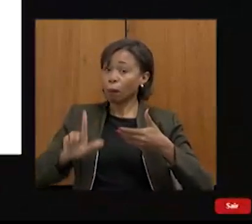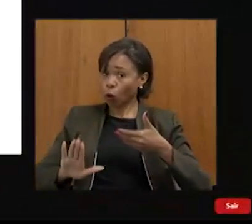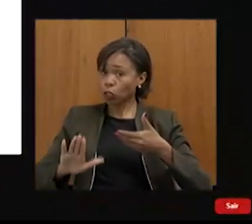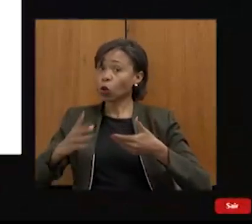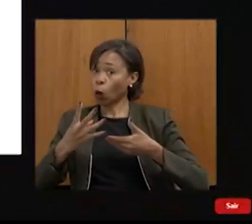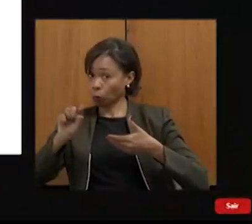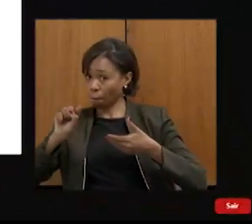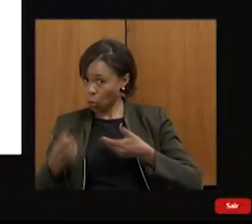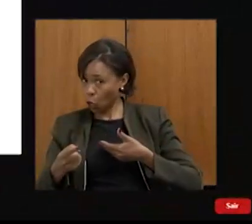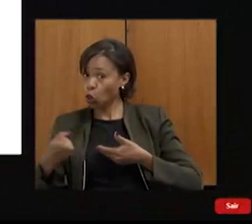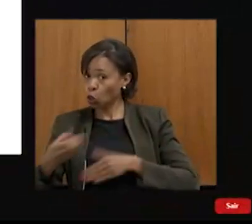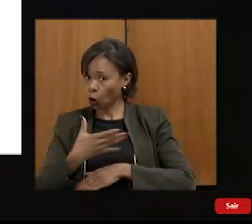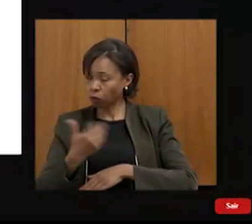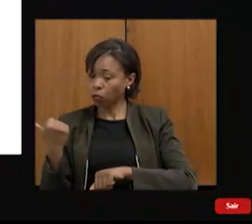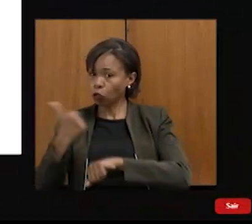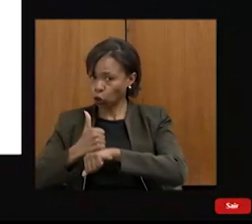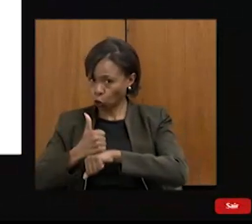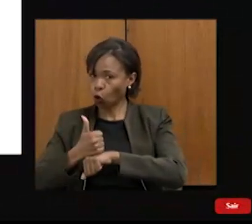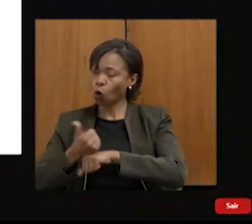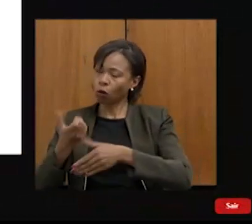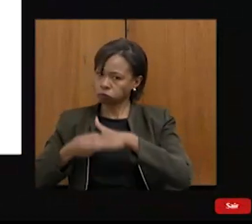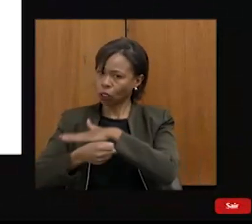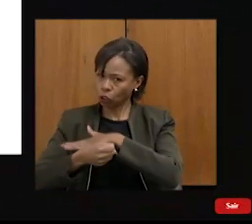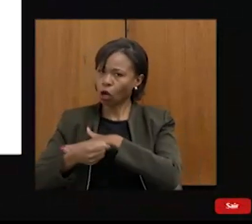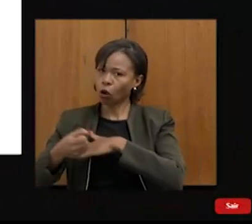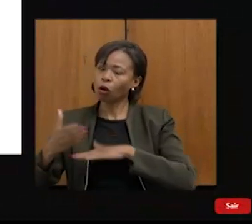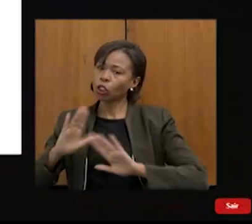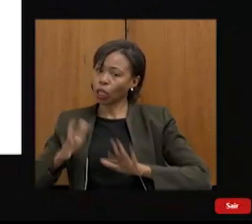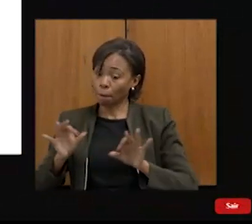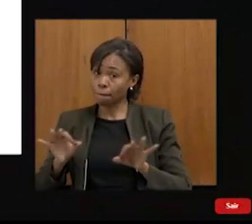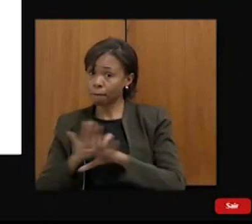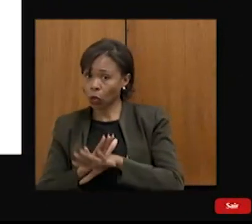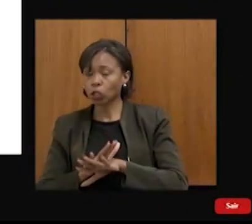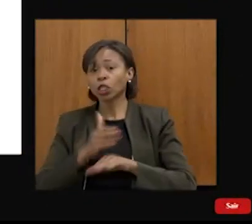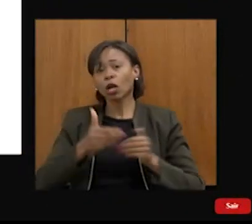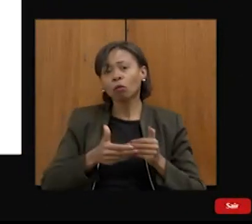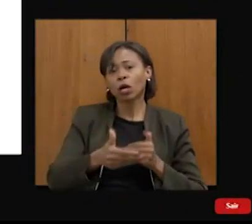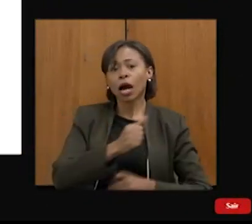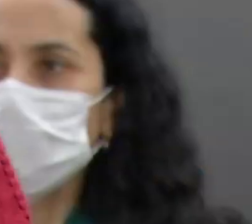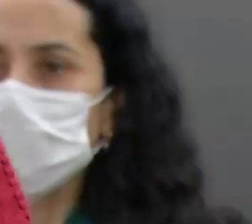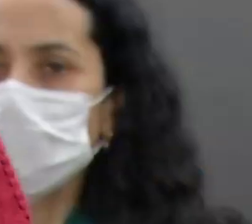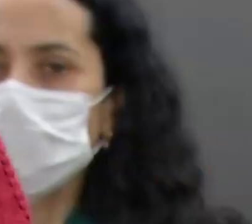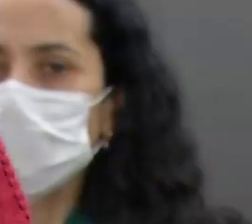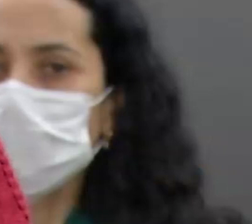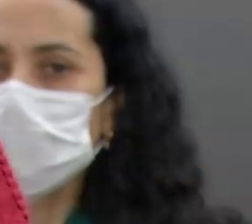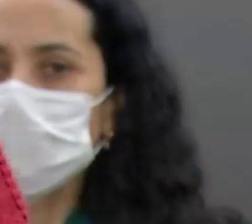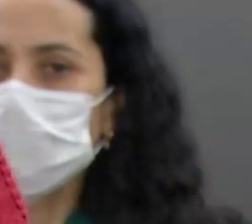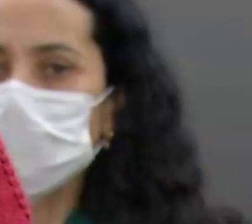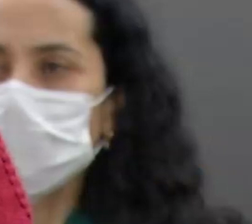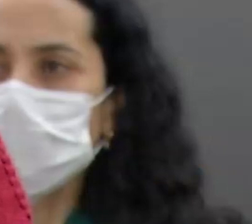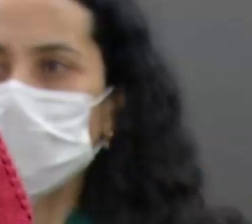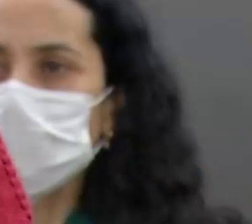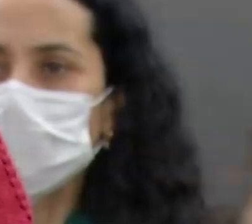nomeações, que é o que eu trago agora como anúncio, entre os meses de agosto e novembro. A presidenta